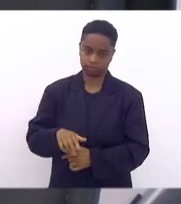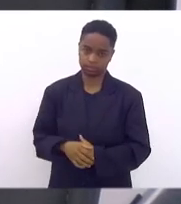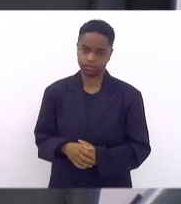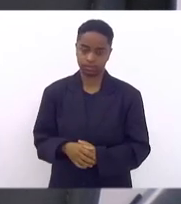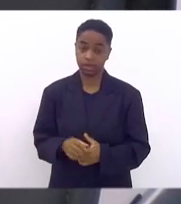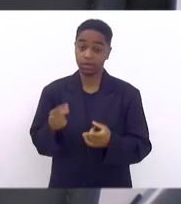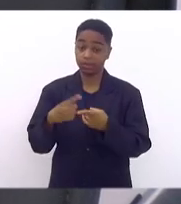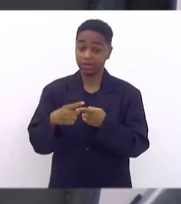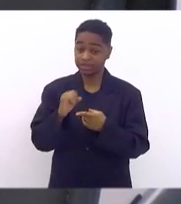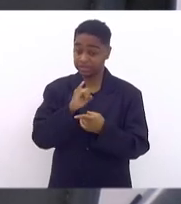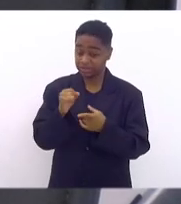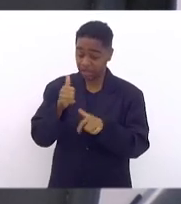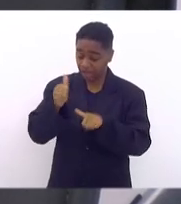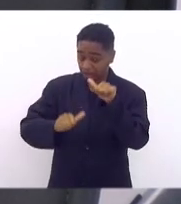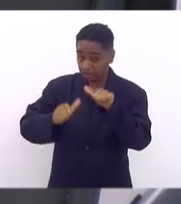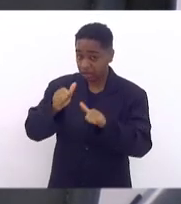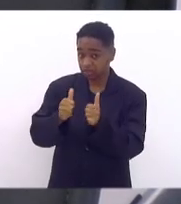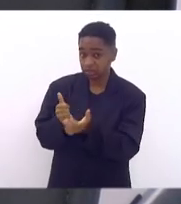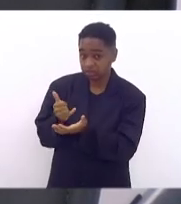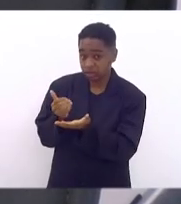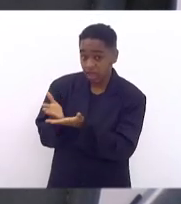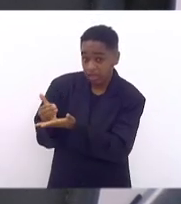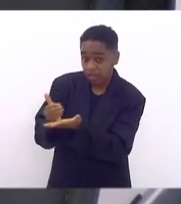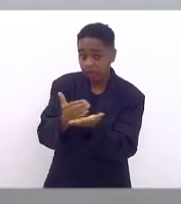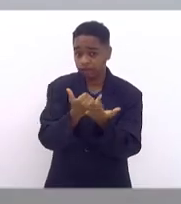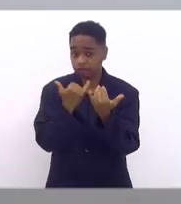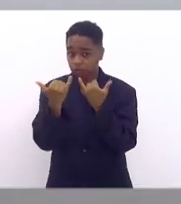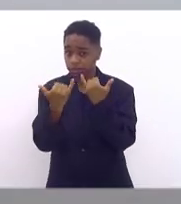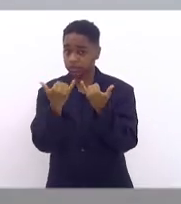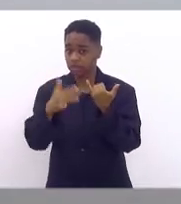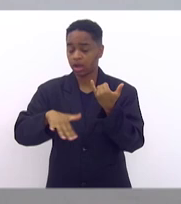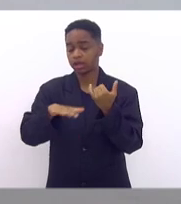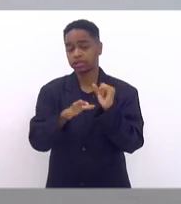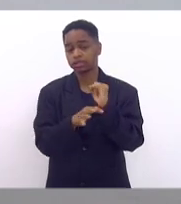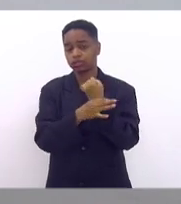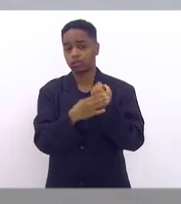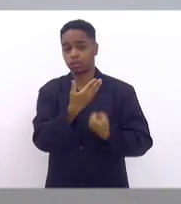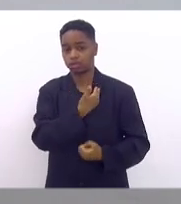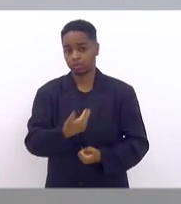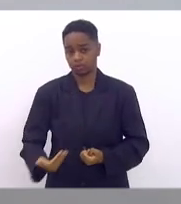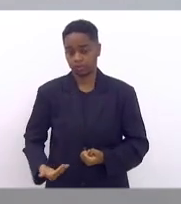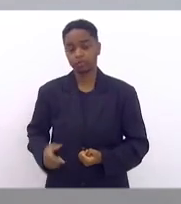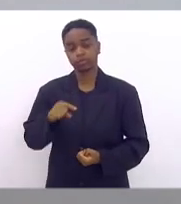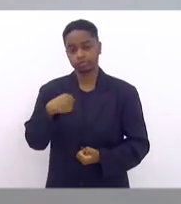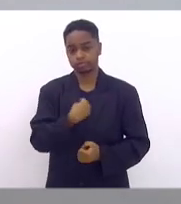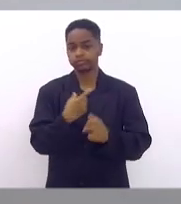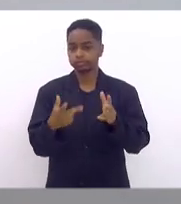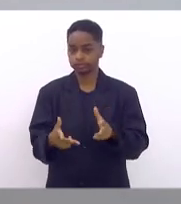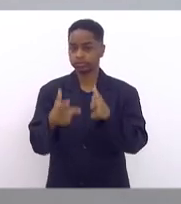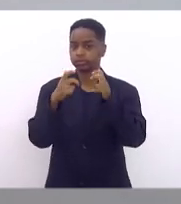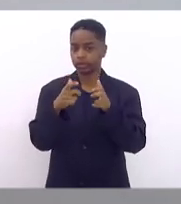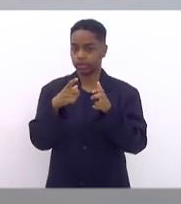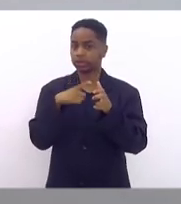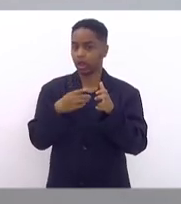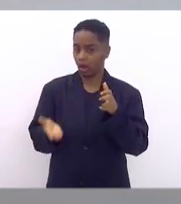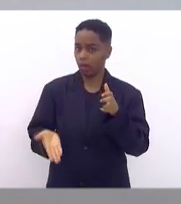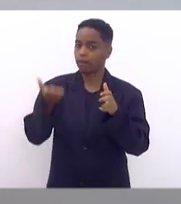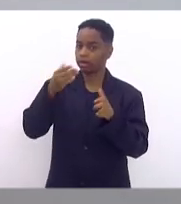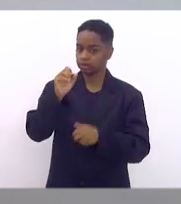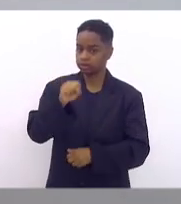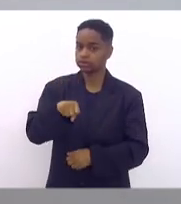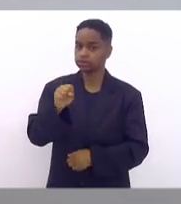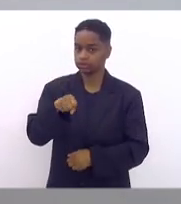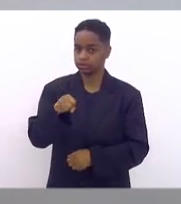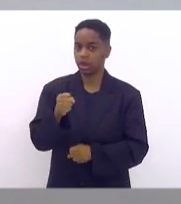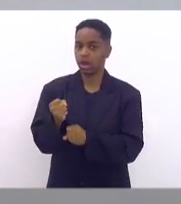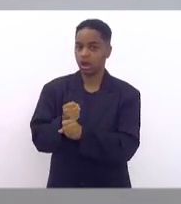os dados, né, de segurança pública, a gente consegue perceber que houve sim um aumento. A cada